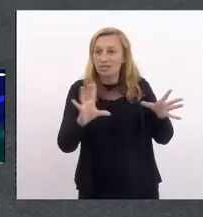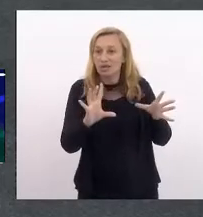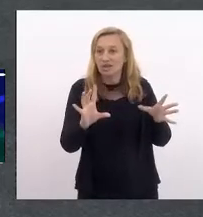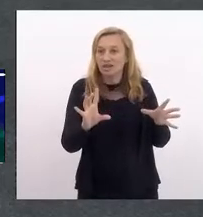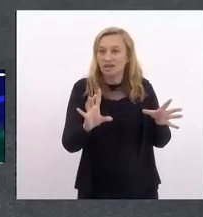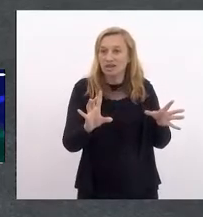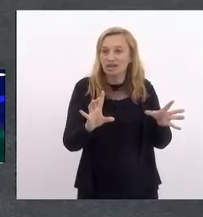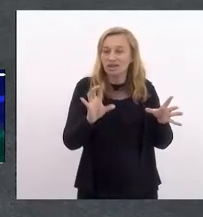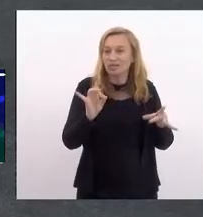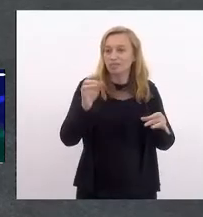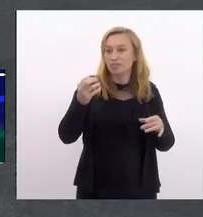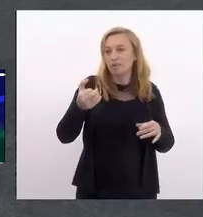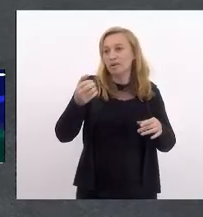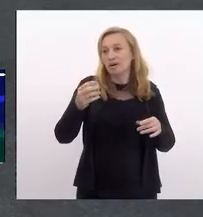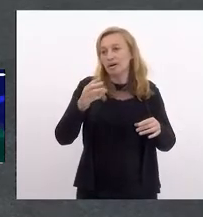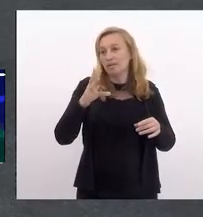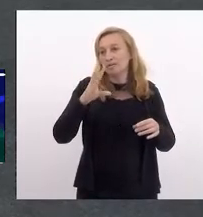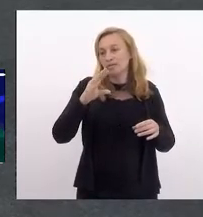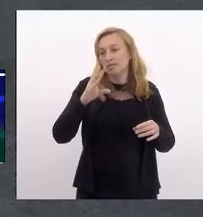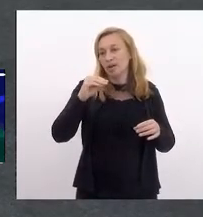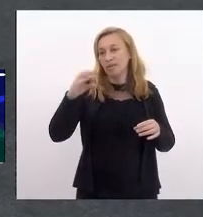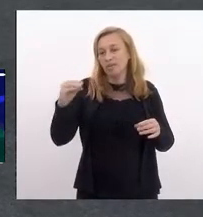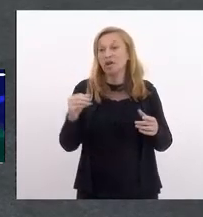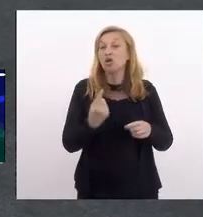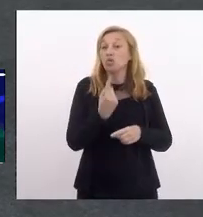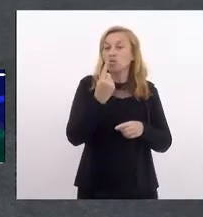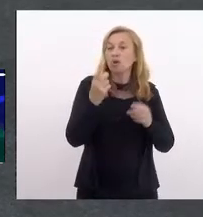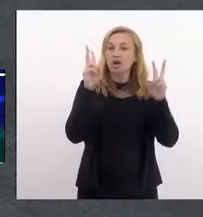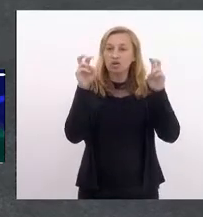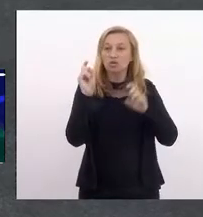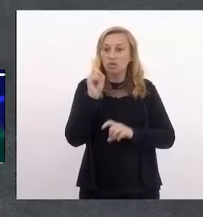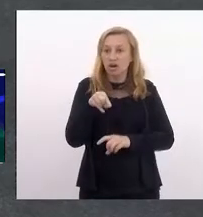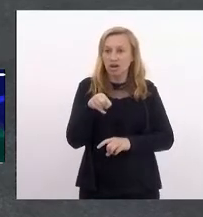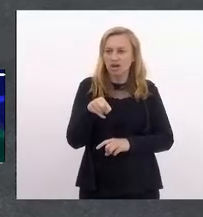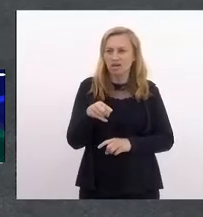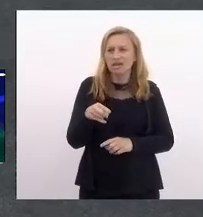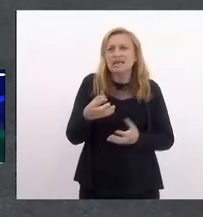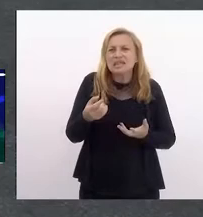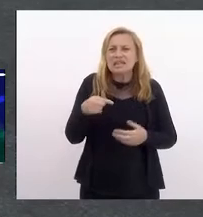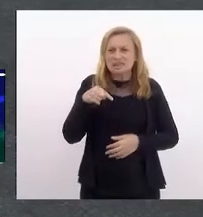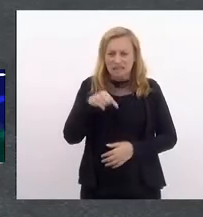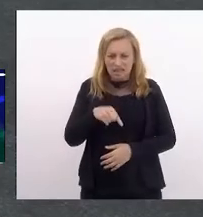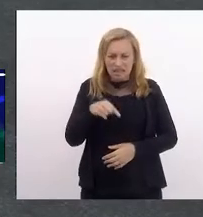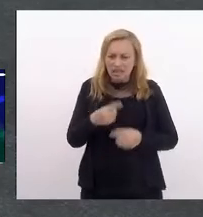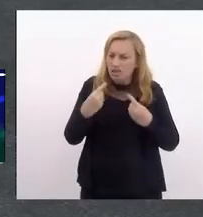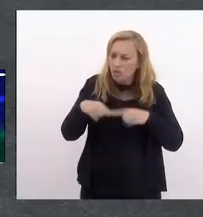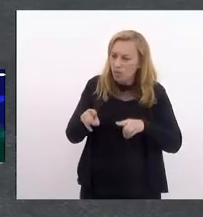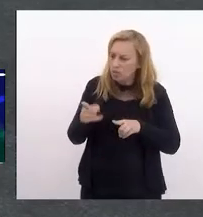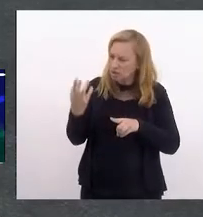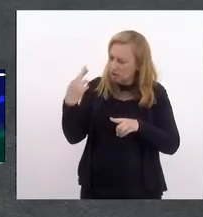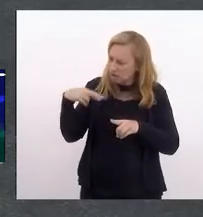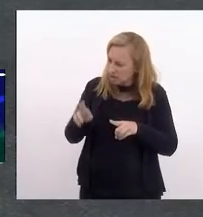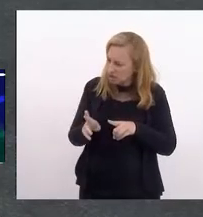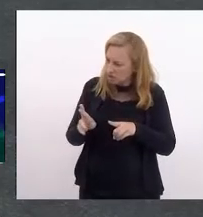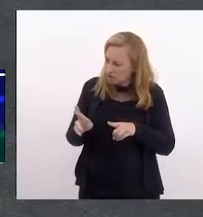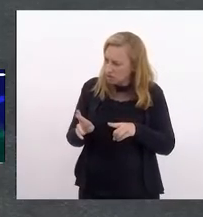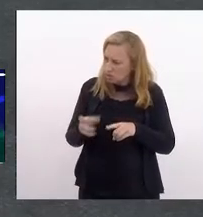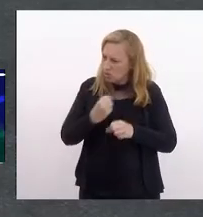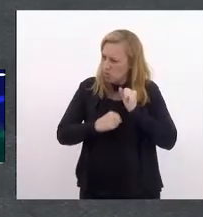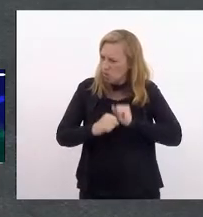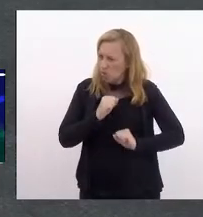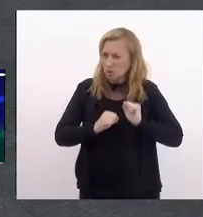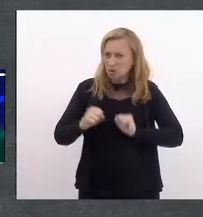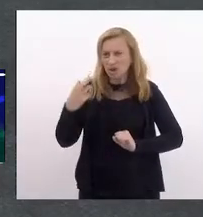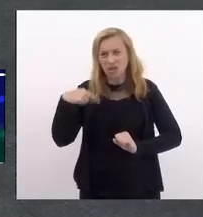tá tá tá tá tá tá então uma das questões é que a gente tá aqui combatendo intolerância e o ódio